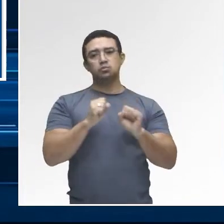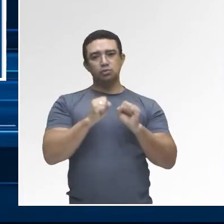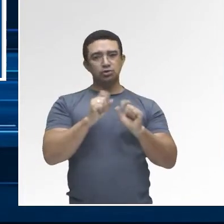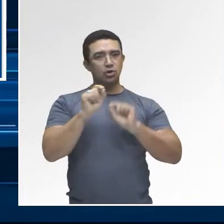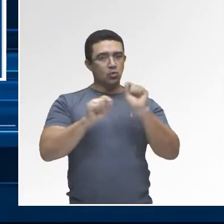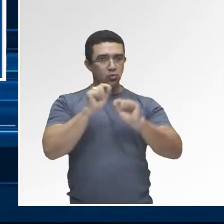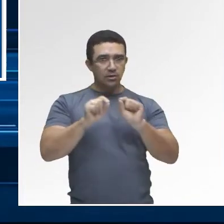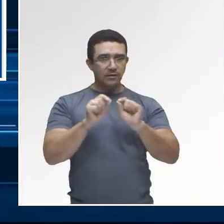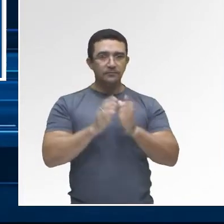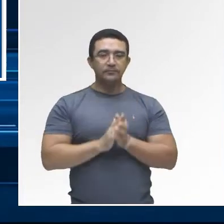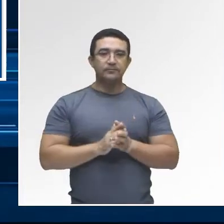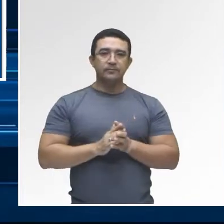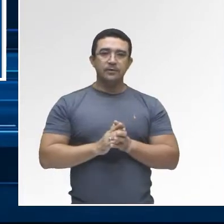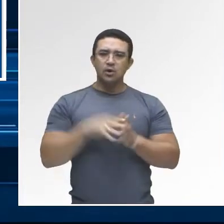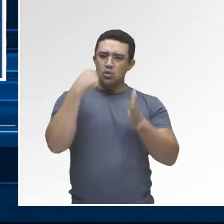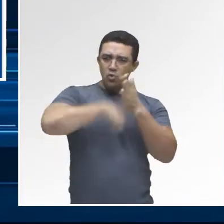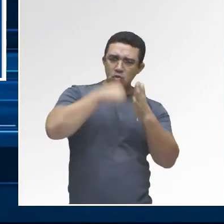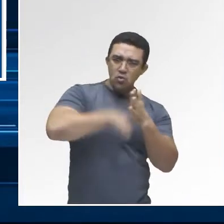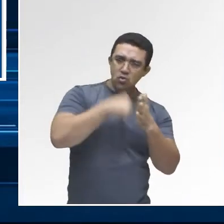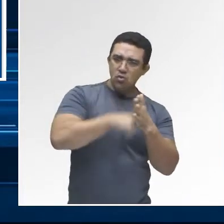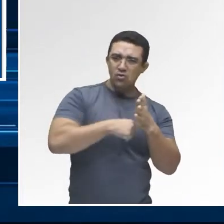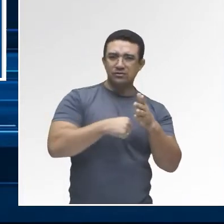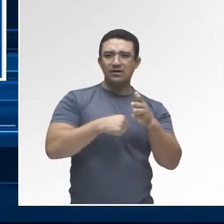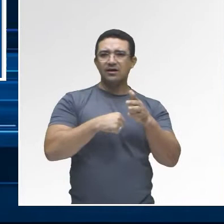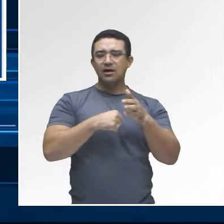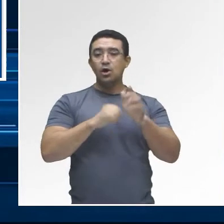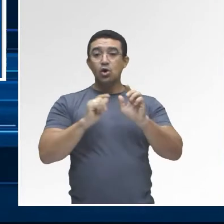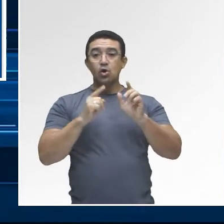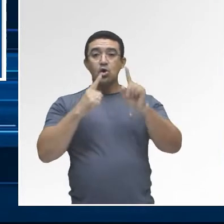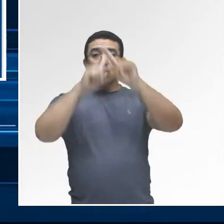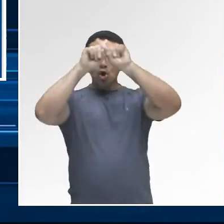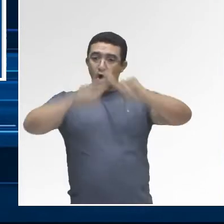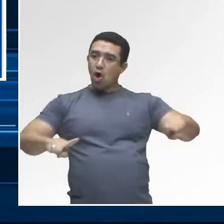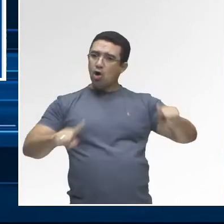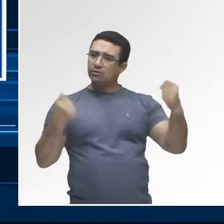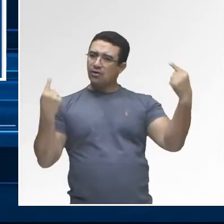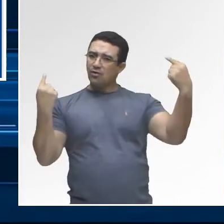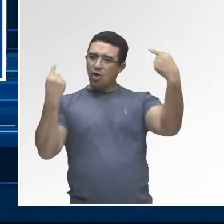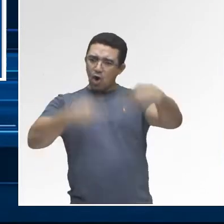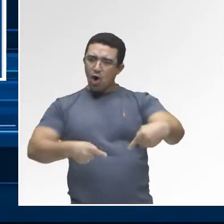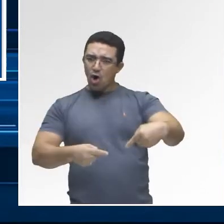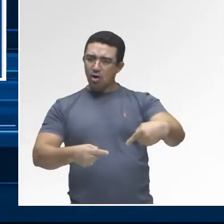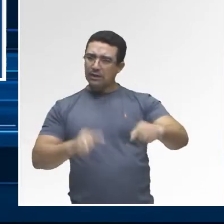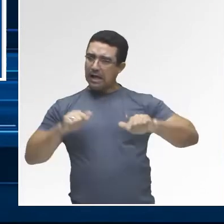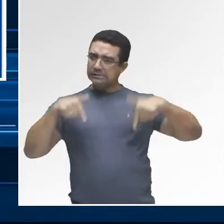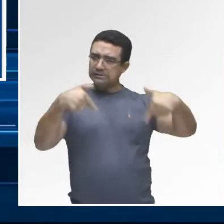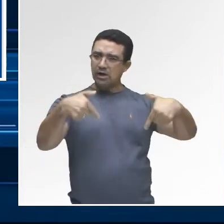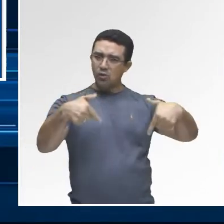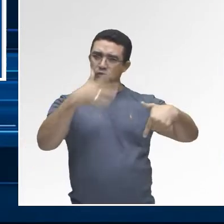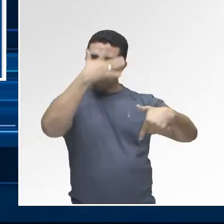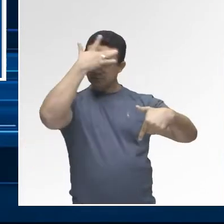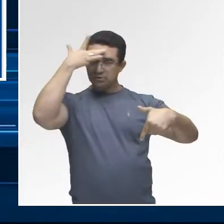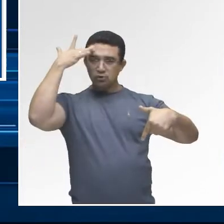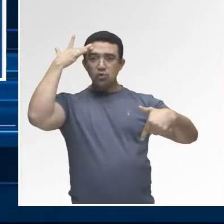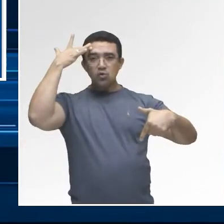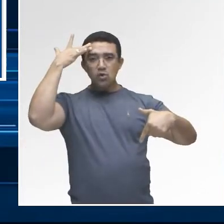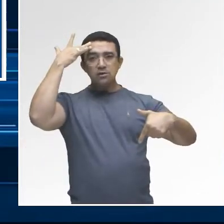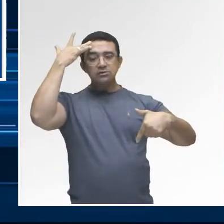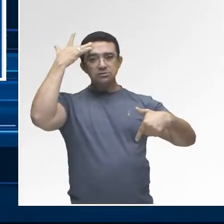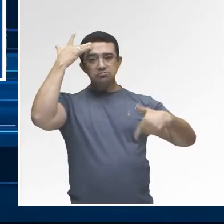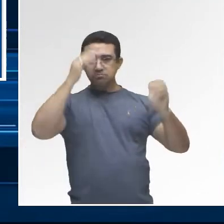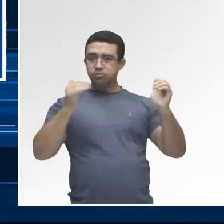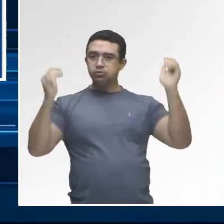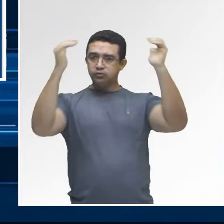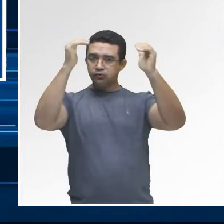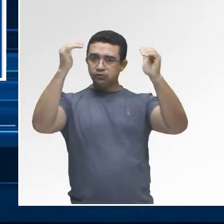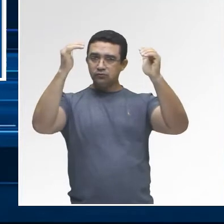diretamente diante da ação dos cônsules, da ação dos magistrados, se eles